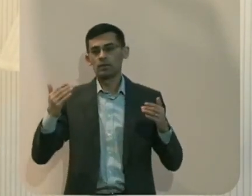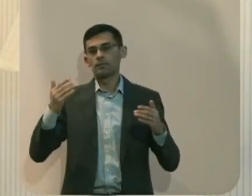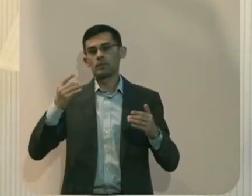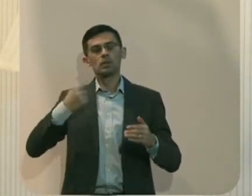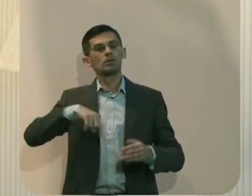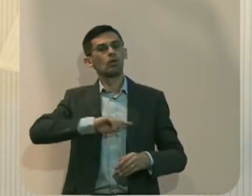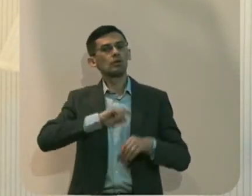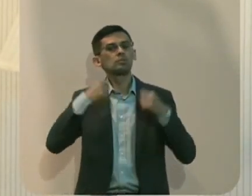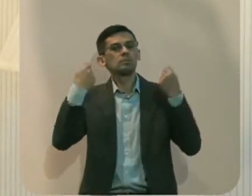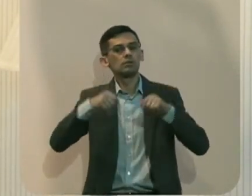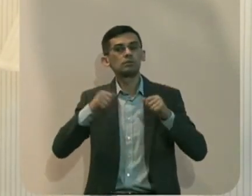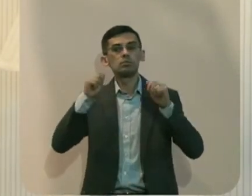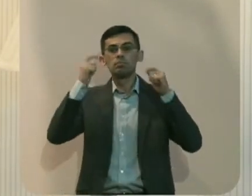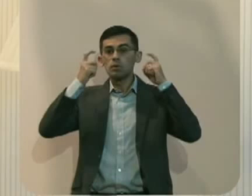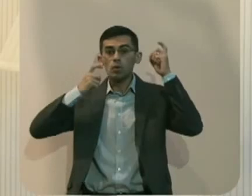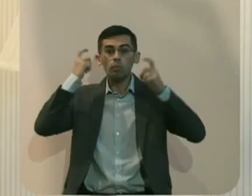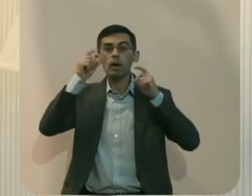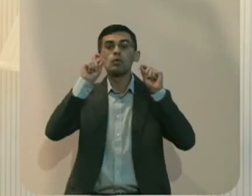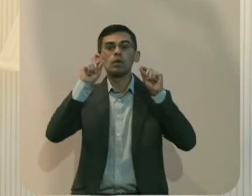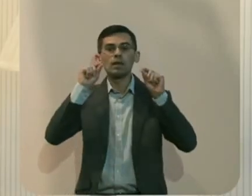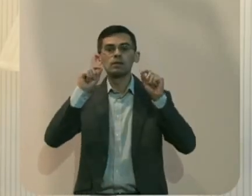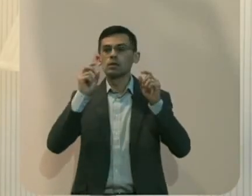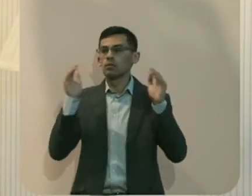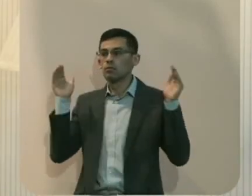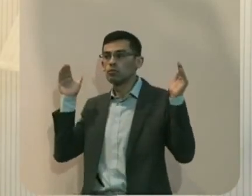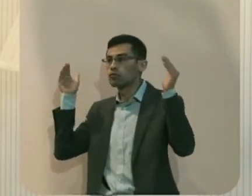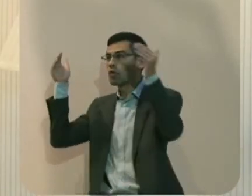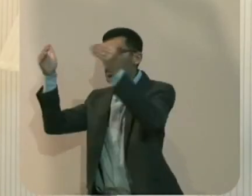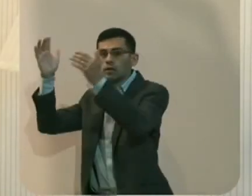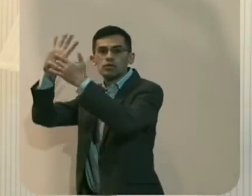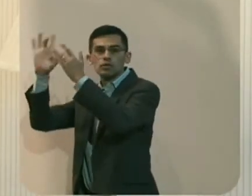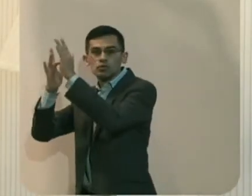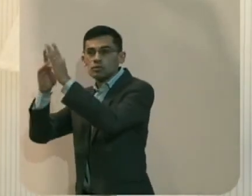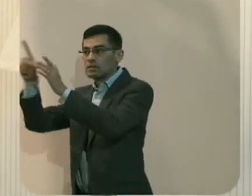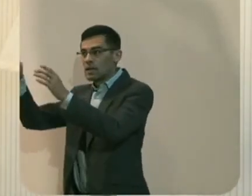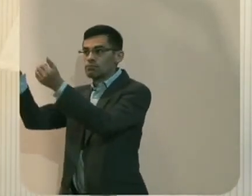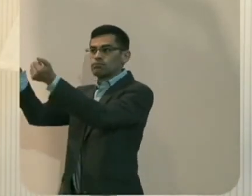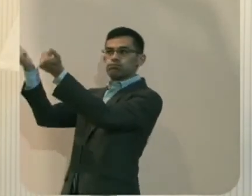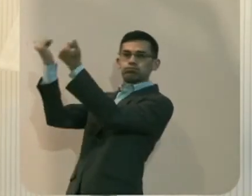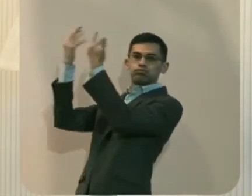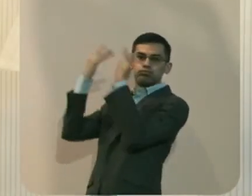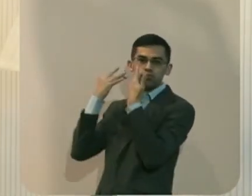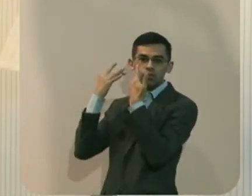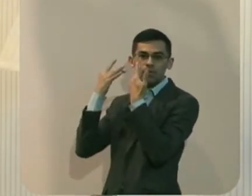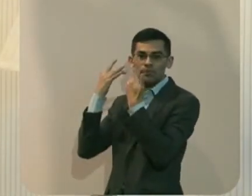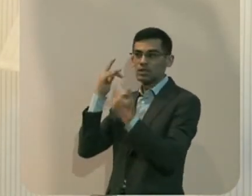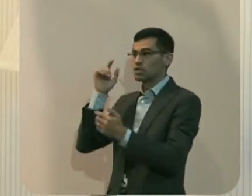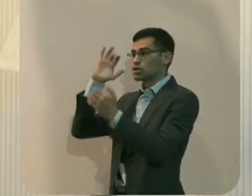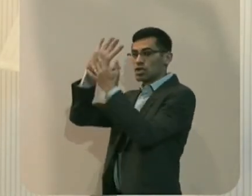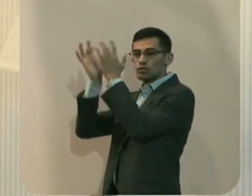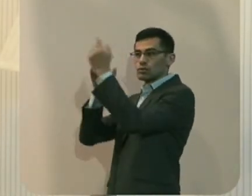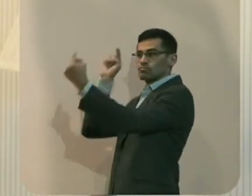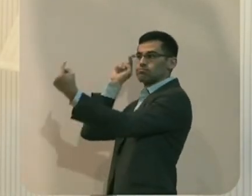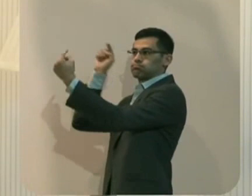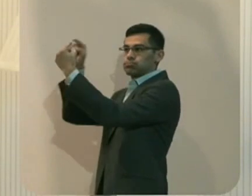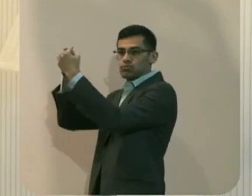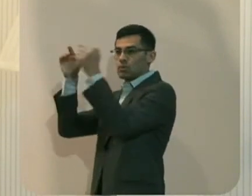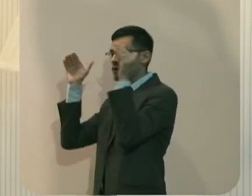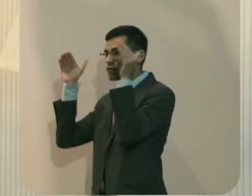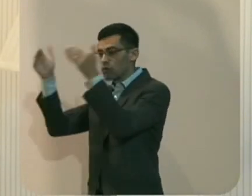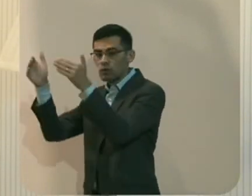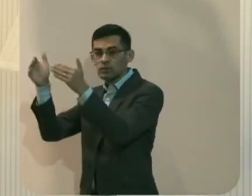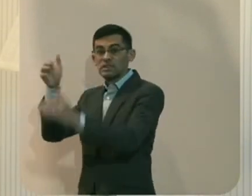nós devemos estar preocupados em olhar para Jesus e receber dele graça. Ele é o nosso foco. E se